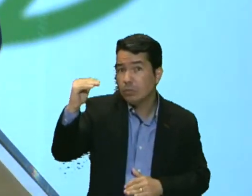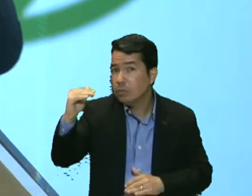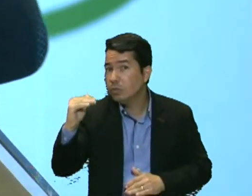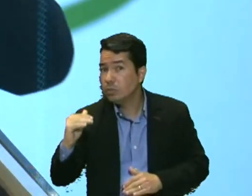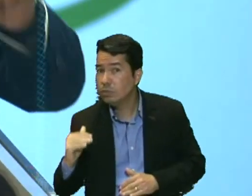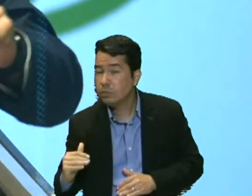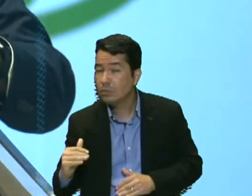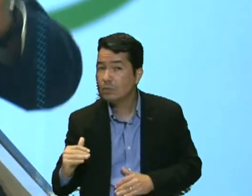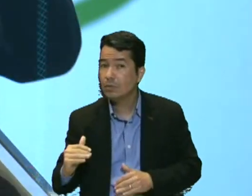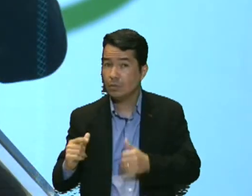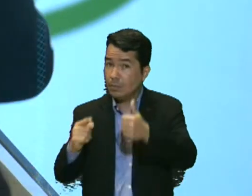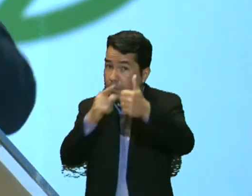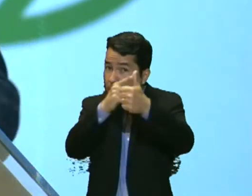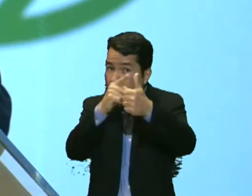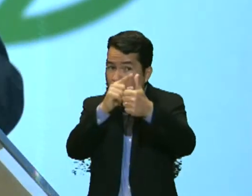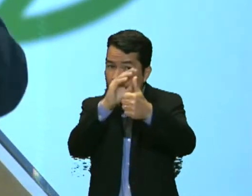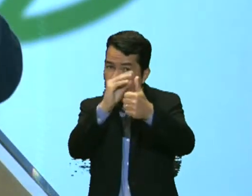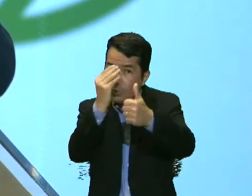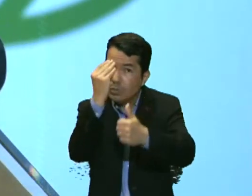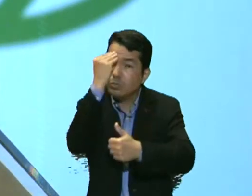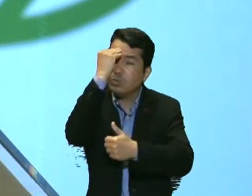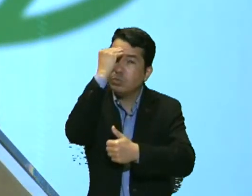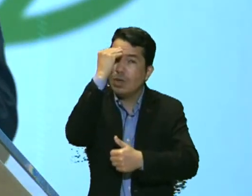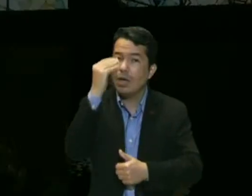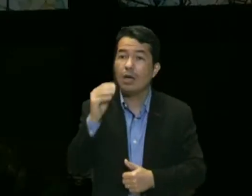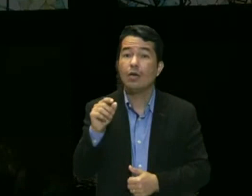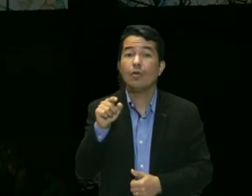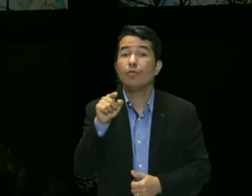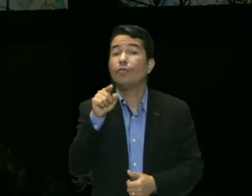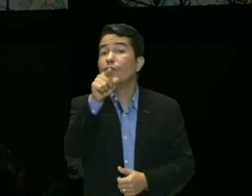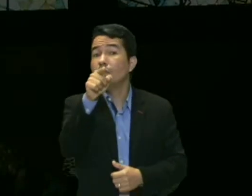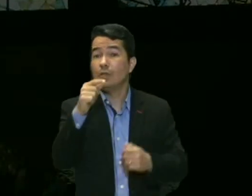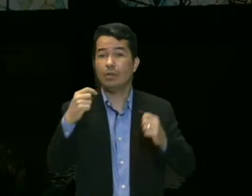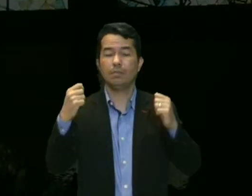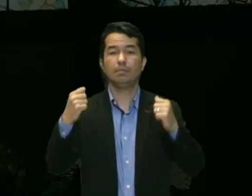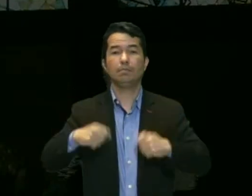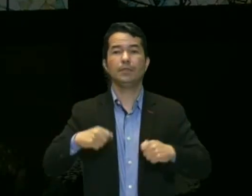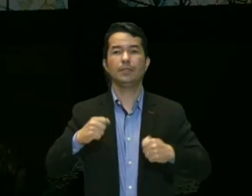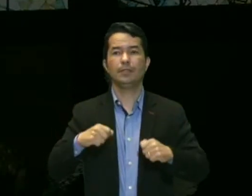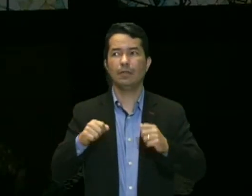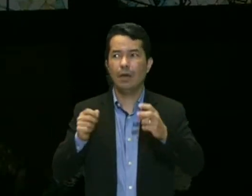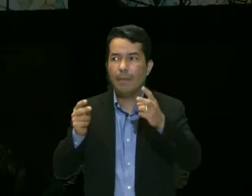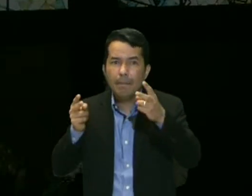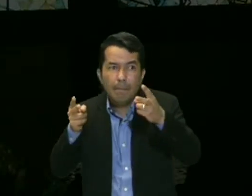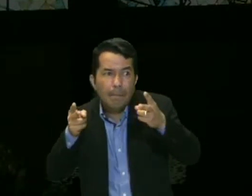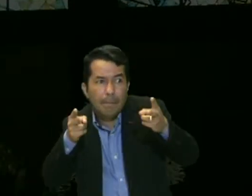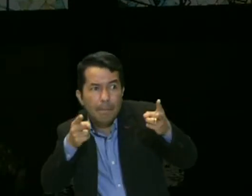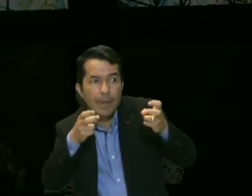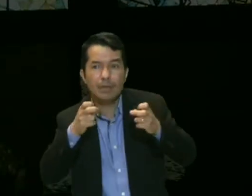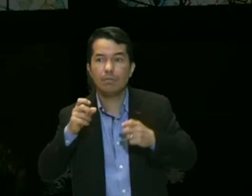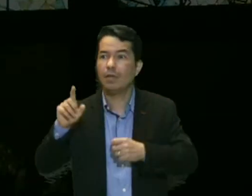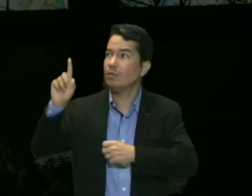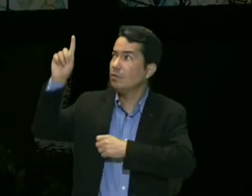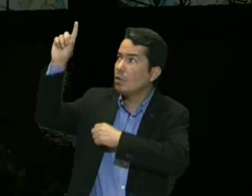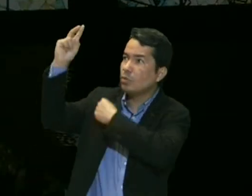primeira dica é: seja sensível à bondade e o cuidado de Deus.